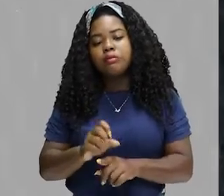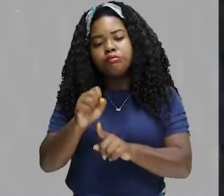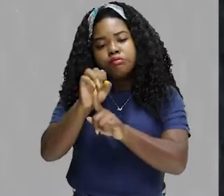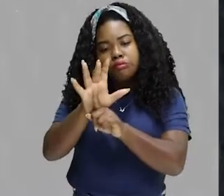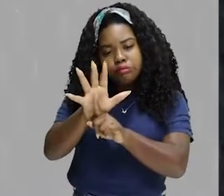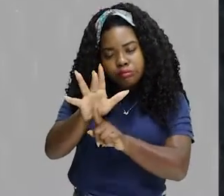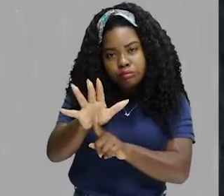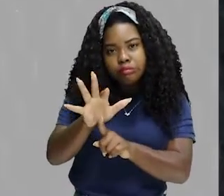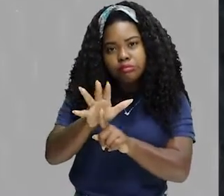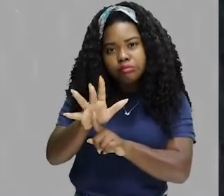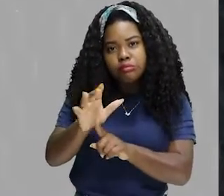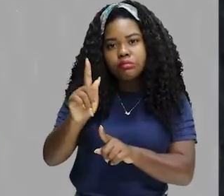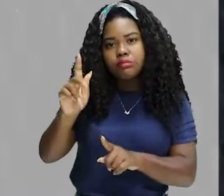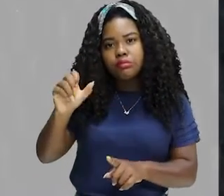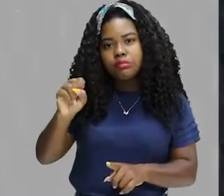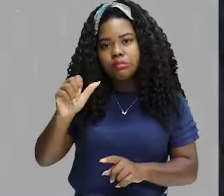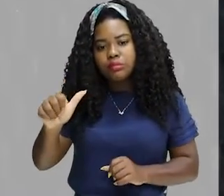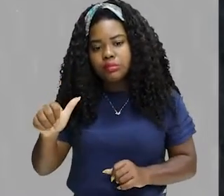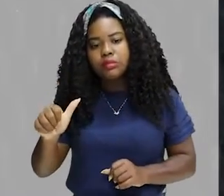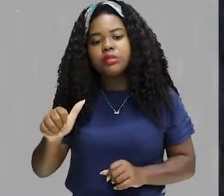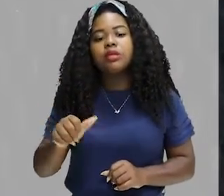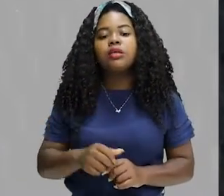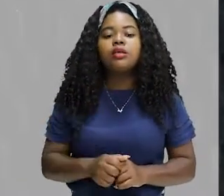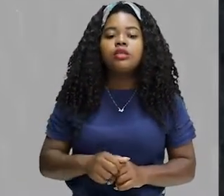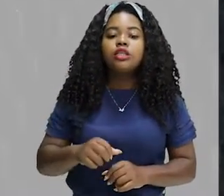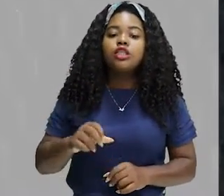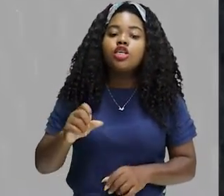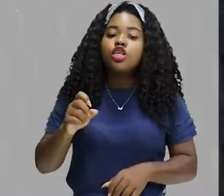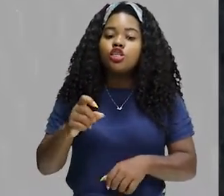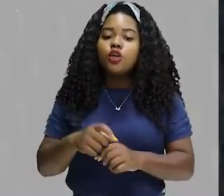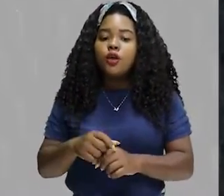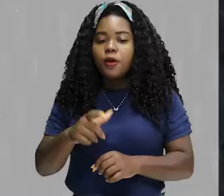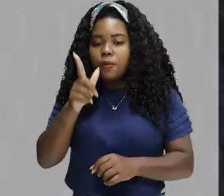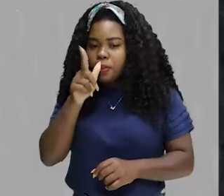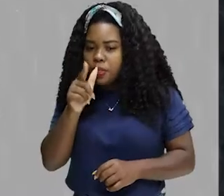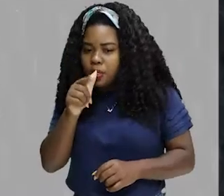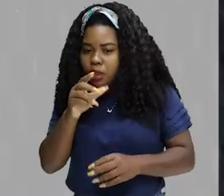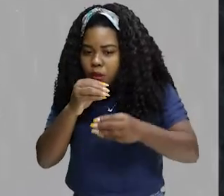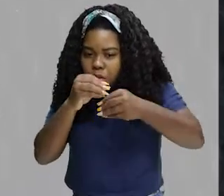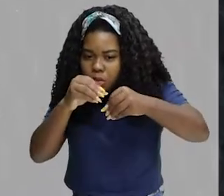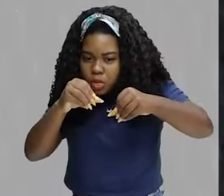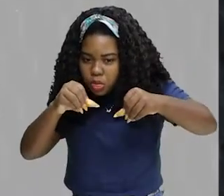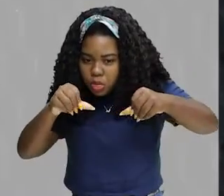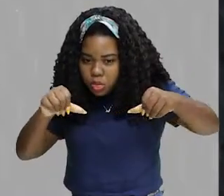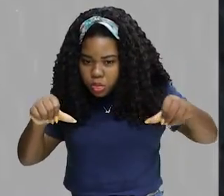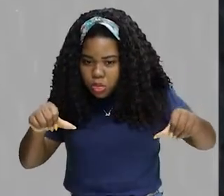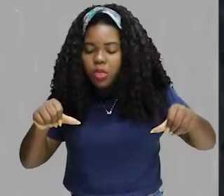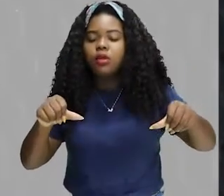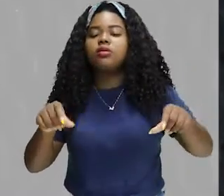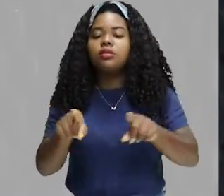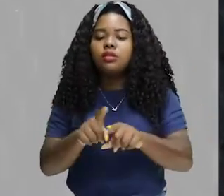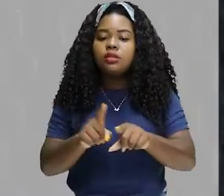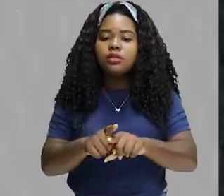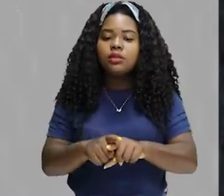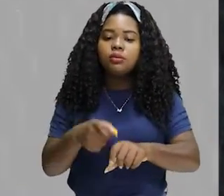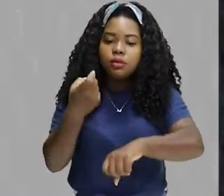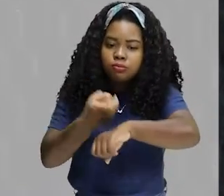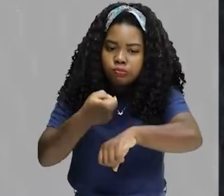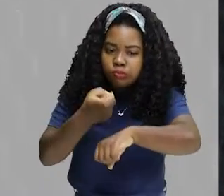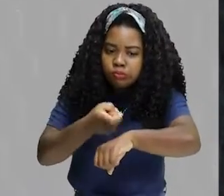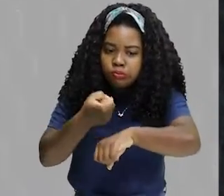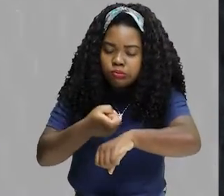gasoso, né? Gás, sólido, líquido, ou o estado de vapor. Então, o G vai representar o estado